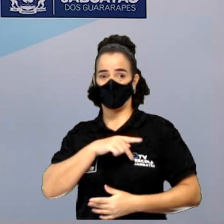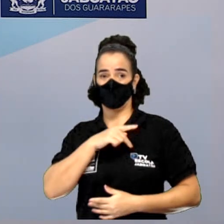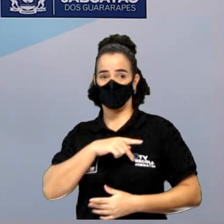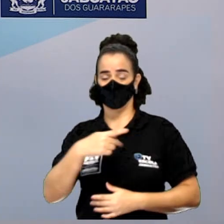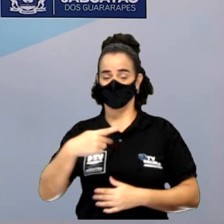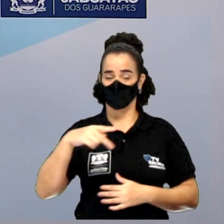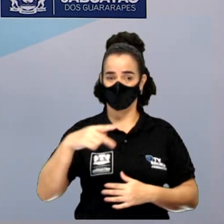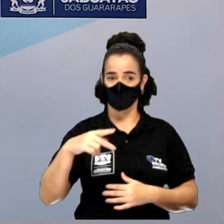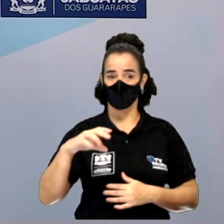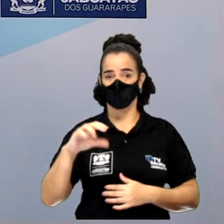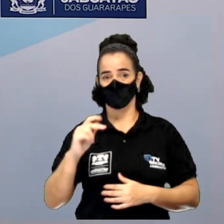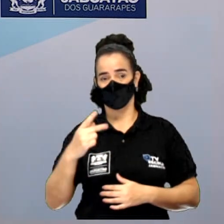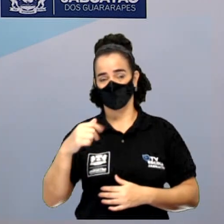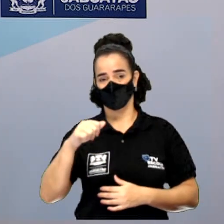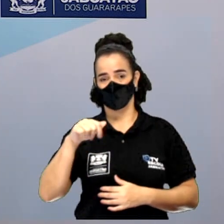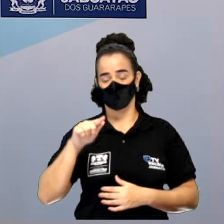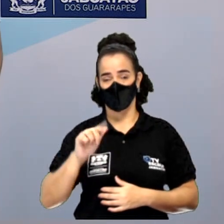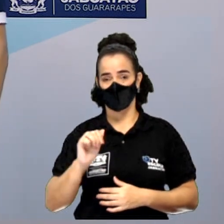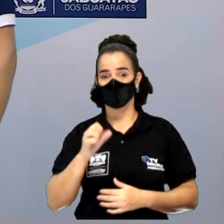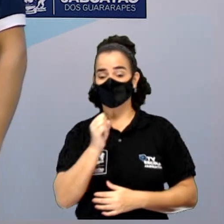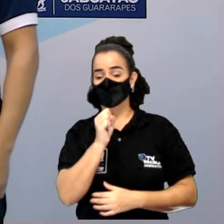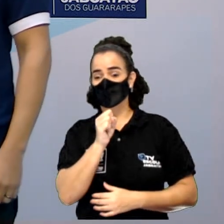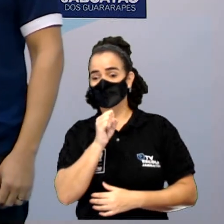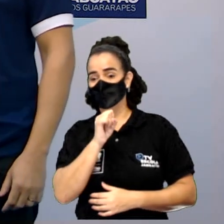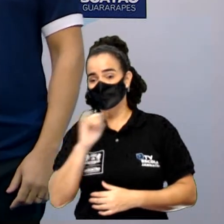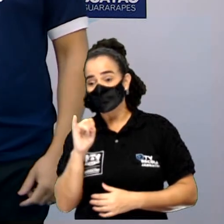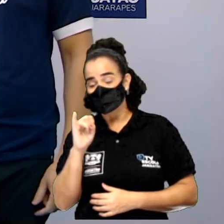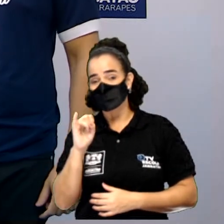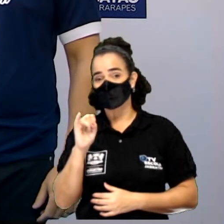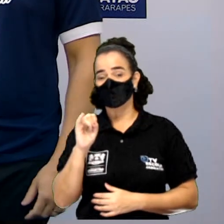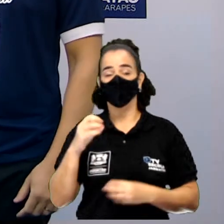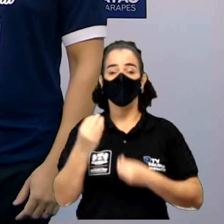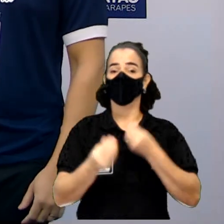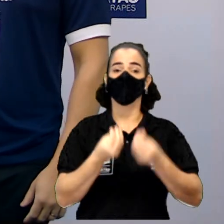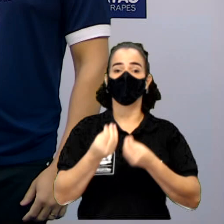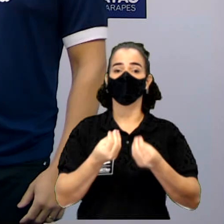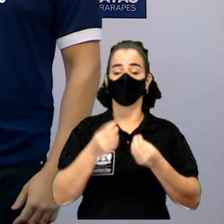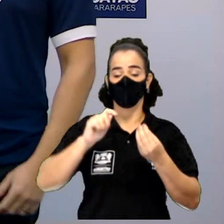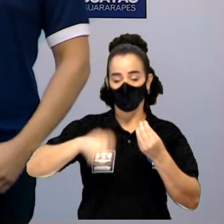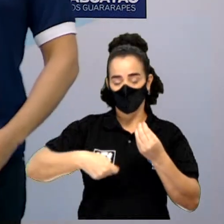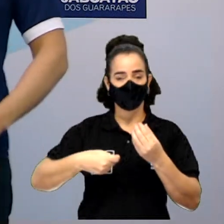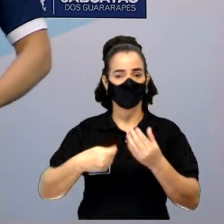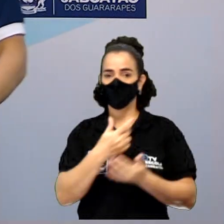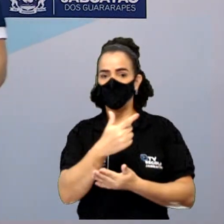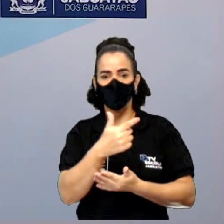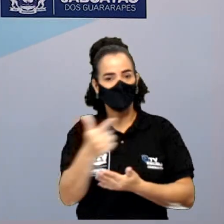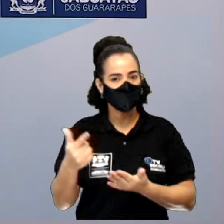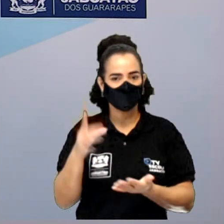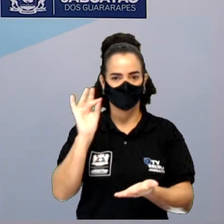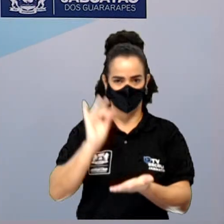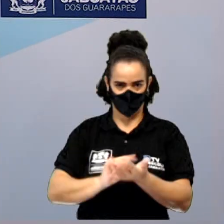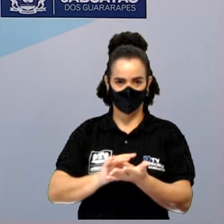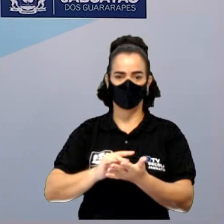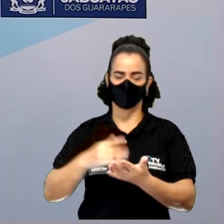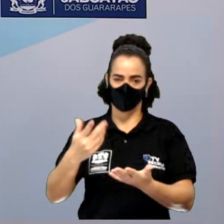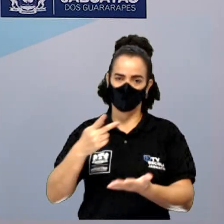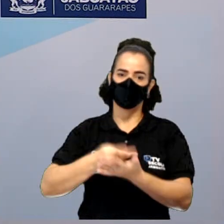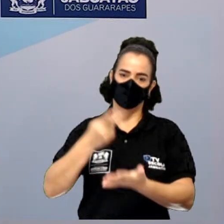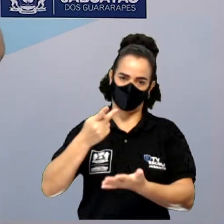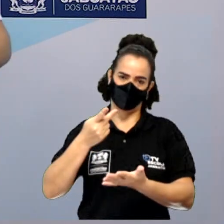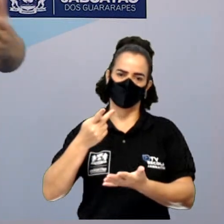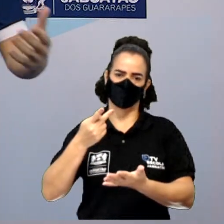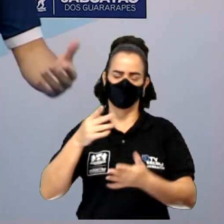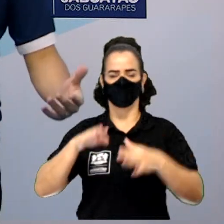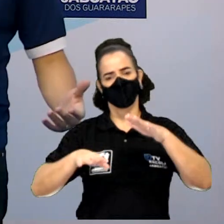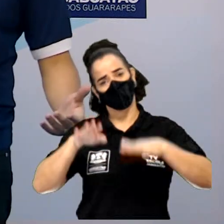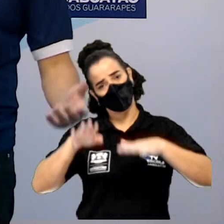própria presença do se já indica aí para a gente uma condição. Não há uma certeza de que algo vai acontecer. É condicional.